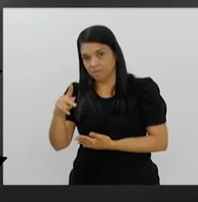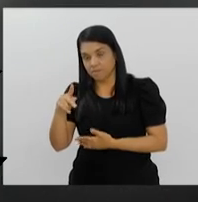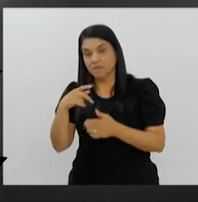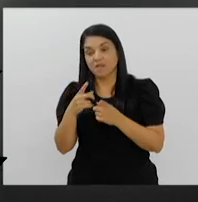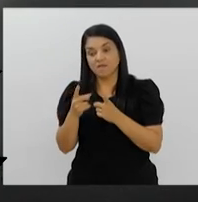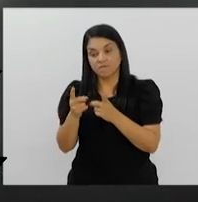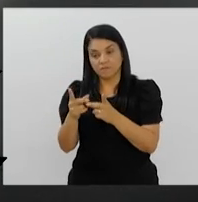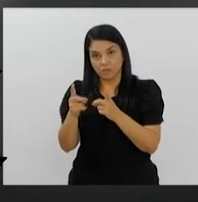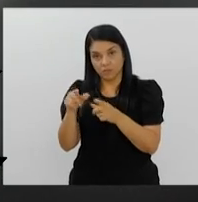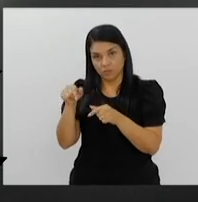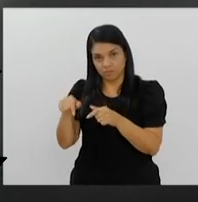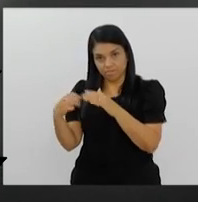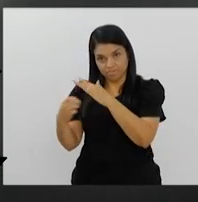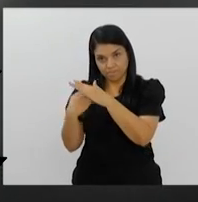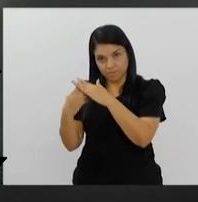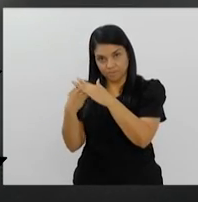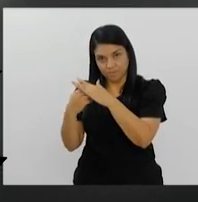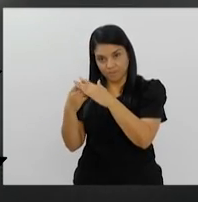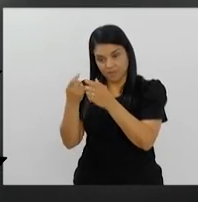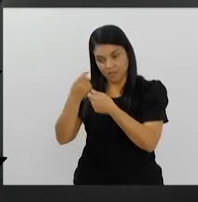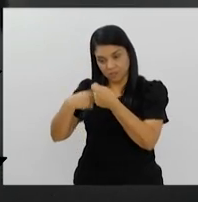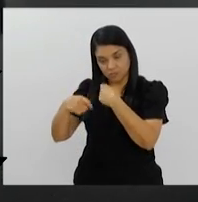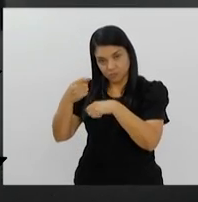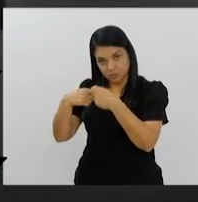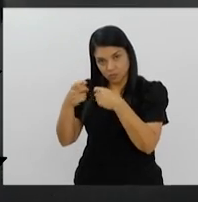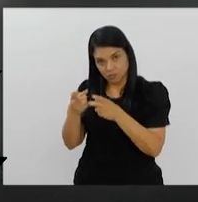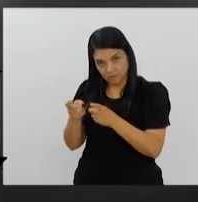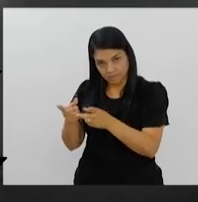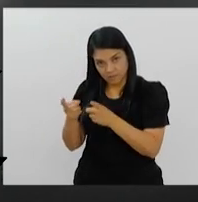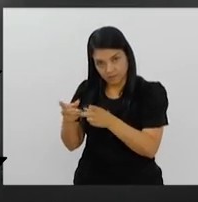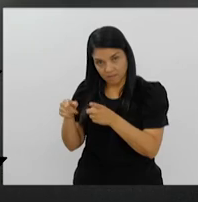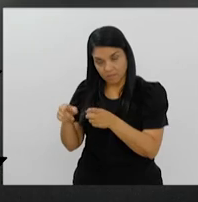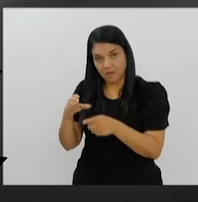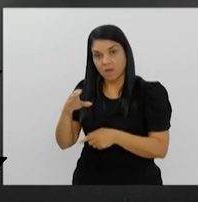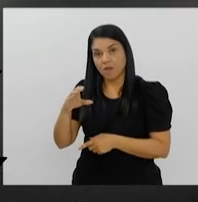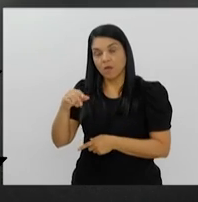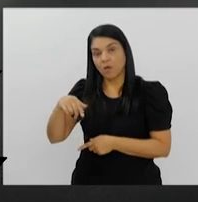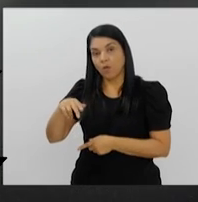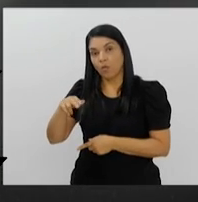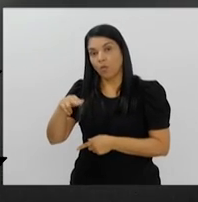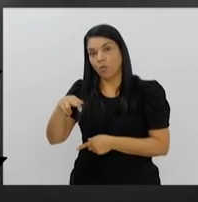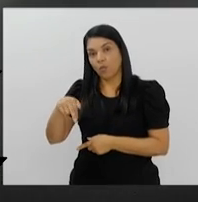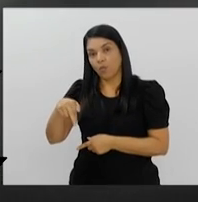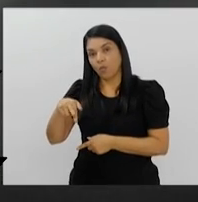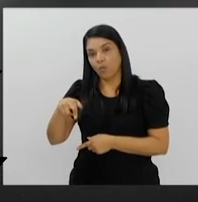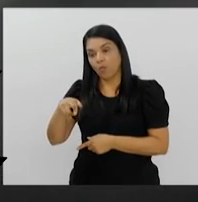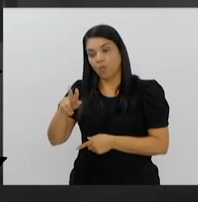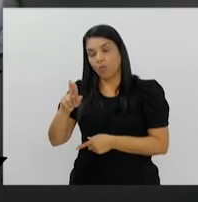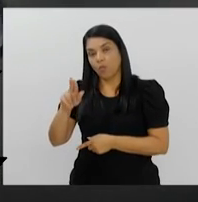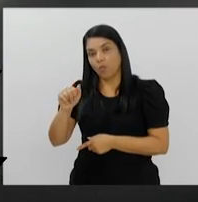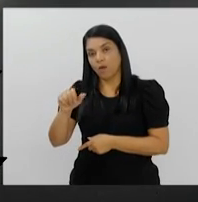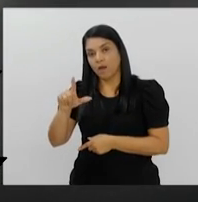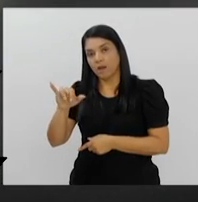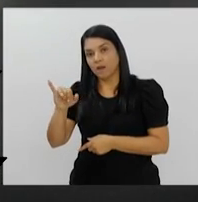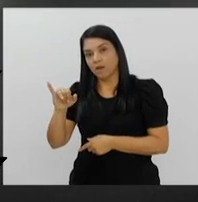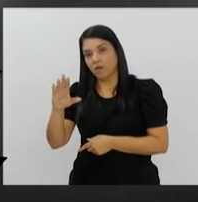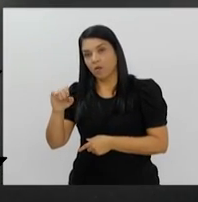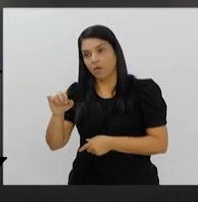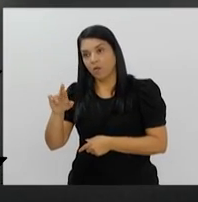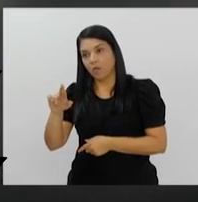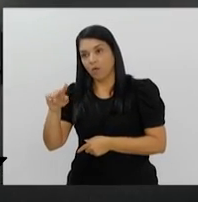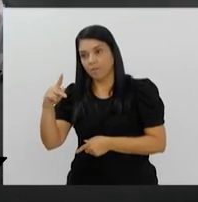vendedora né administradora da venda Qualicorp e a Qualicorp fechava